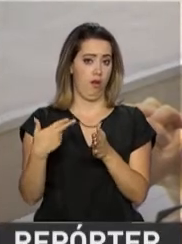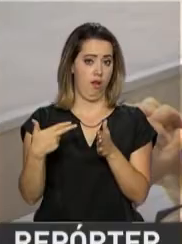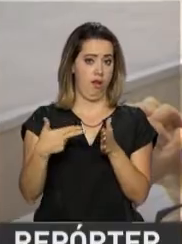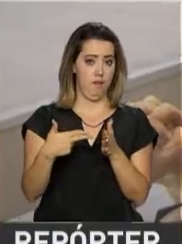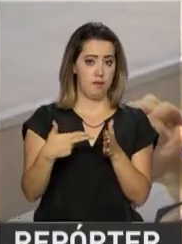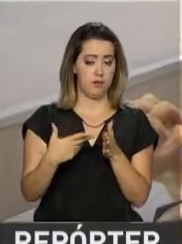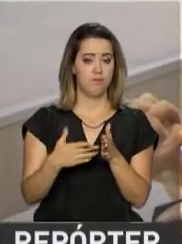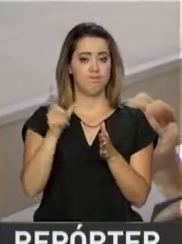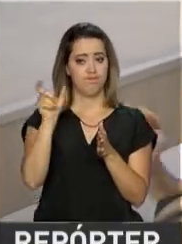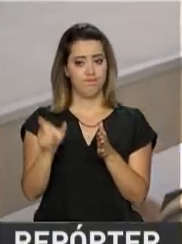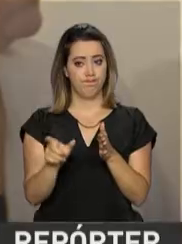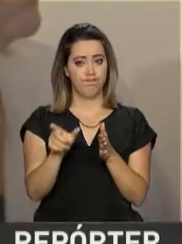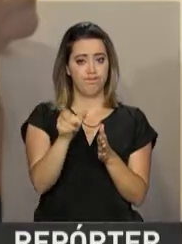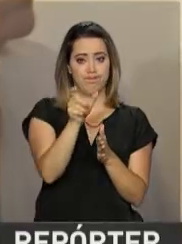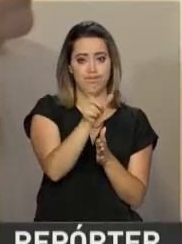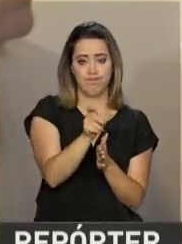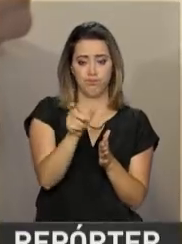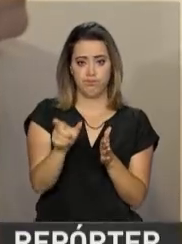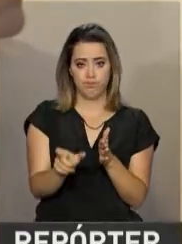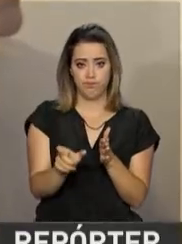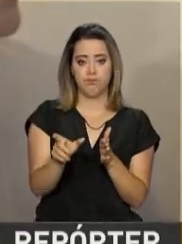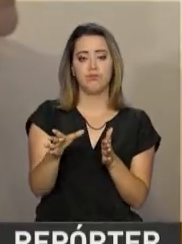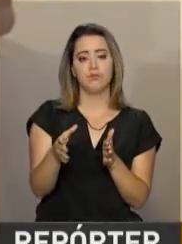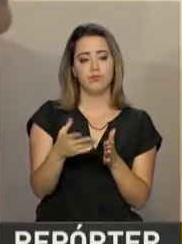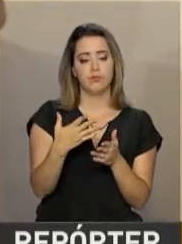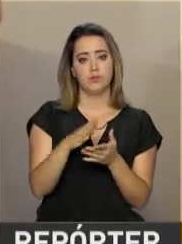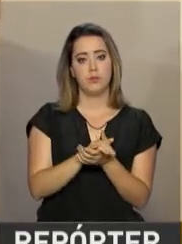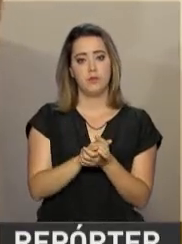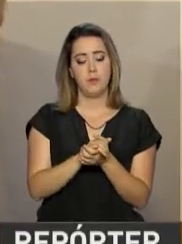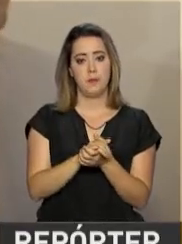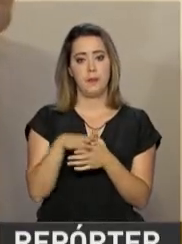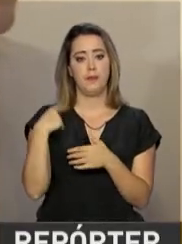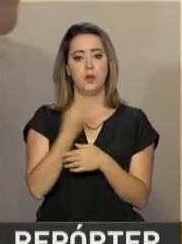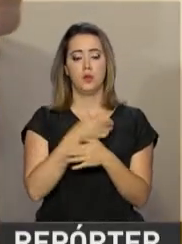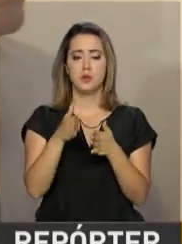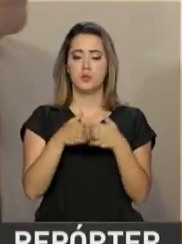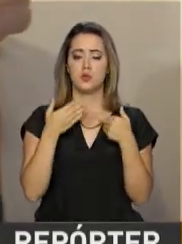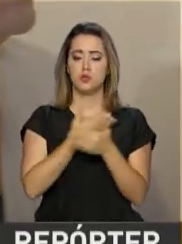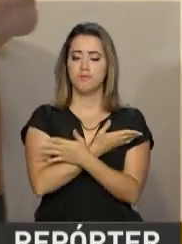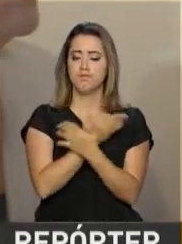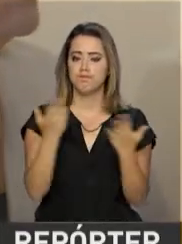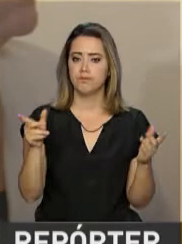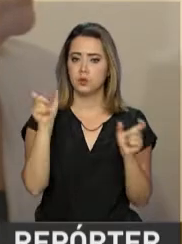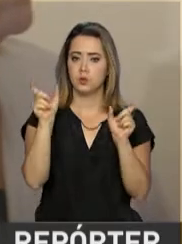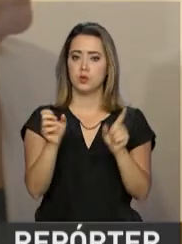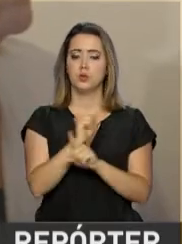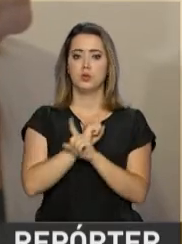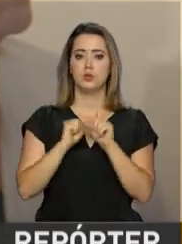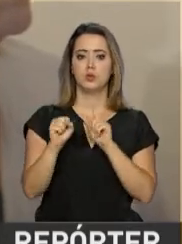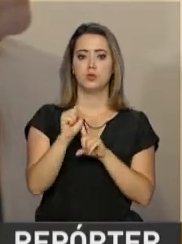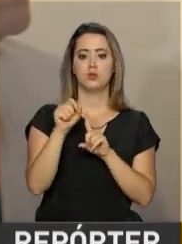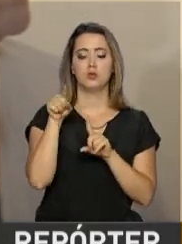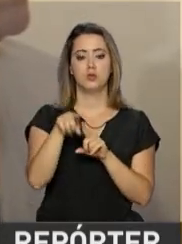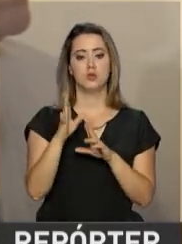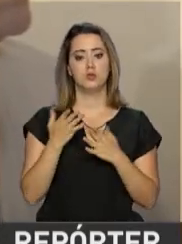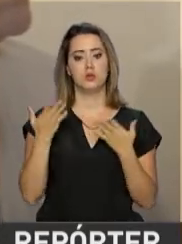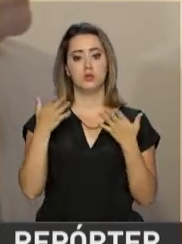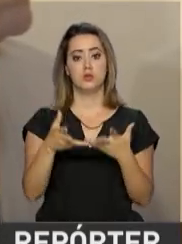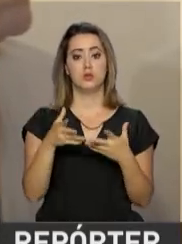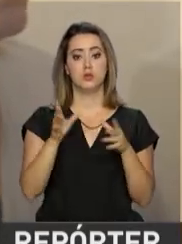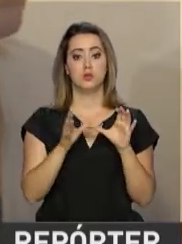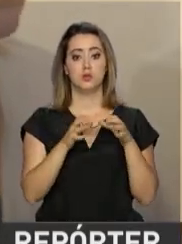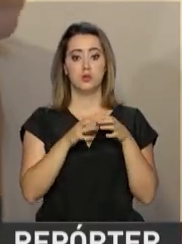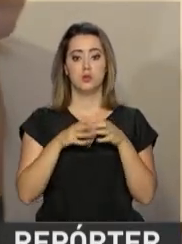armas e de pessoas nós pedimos a toda a sociedade ea todas as instituições que participem dessa operação